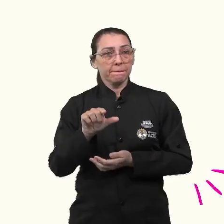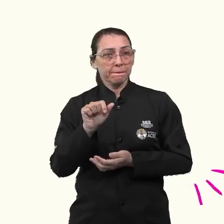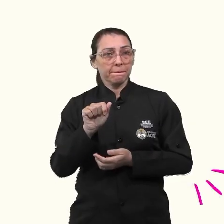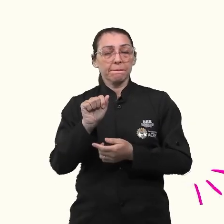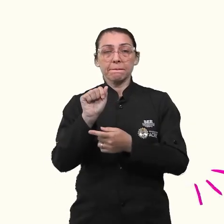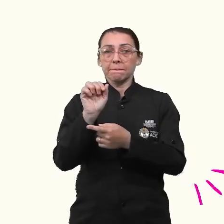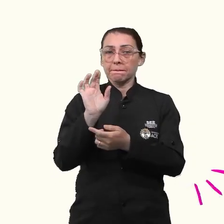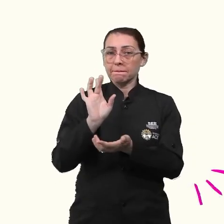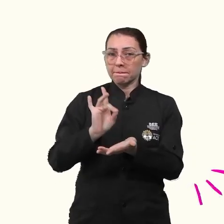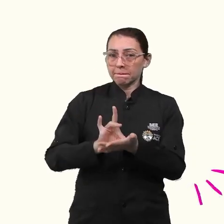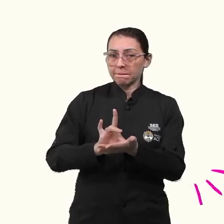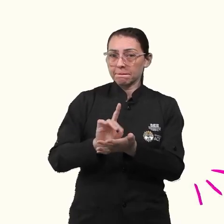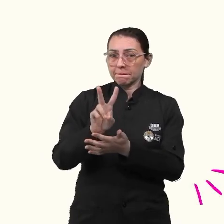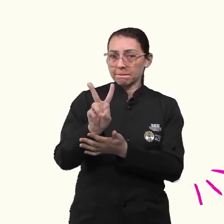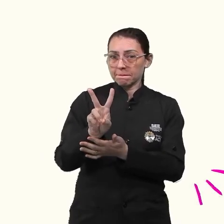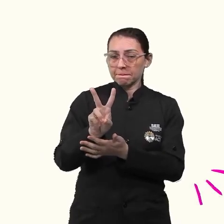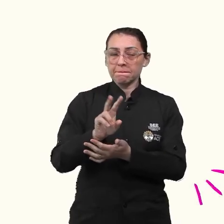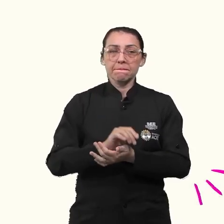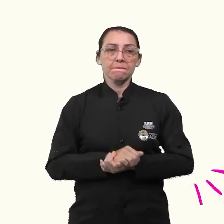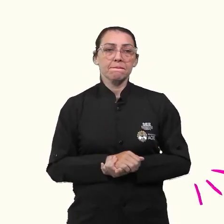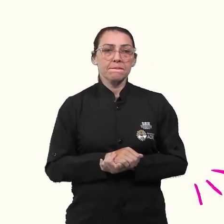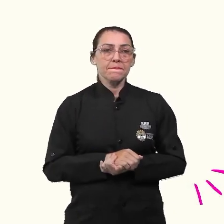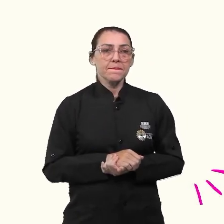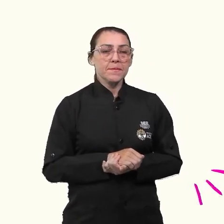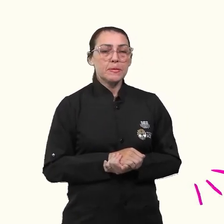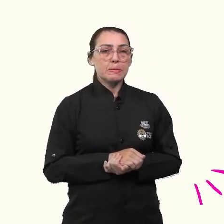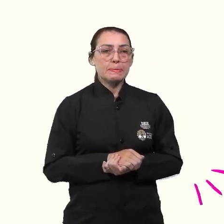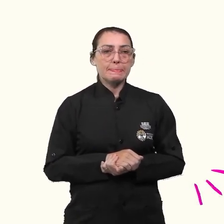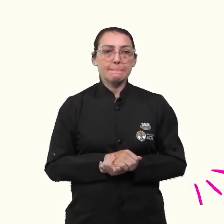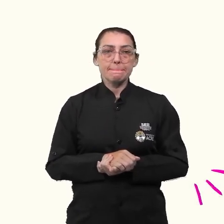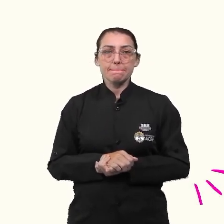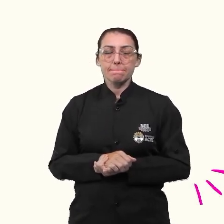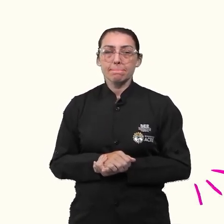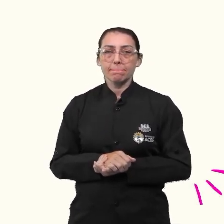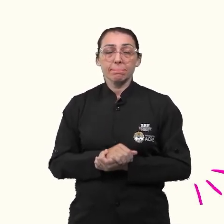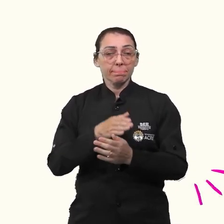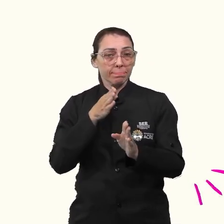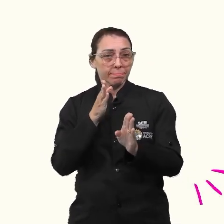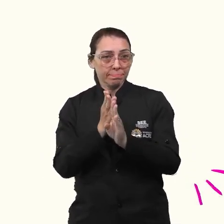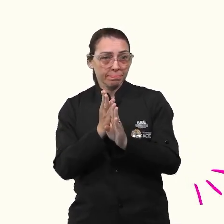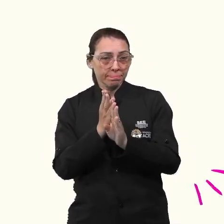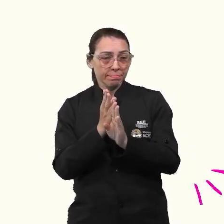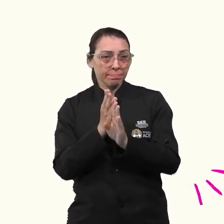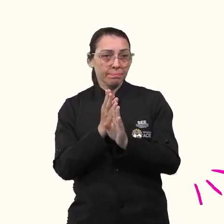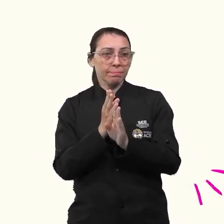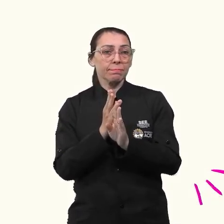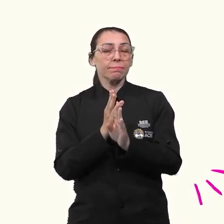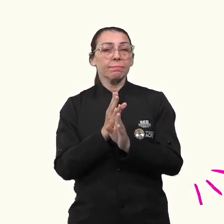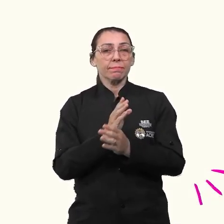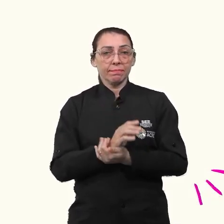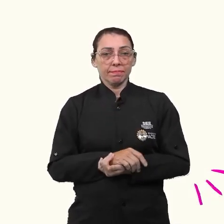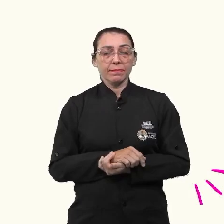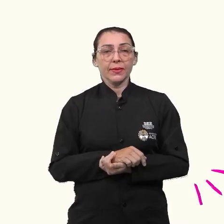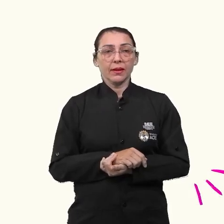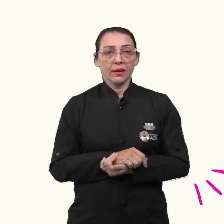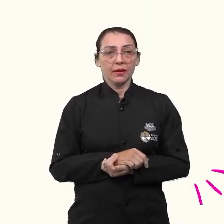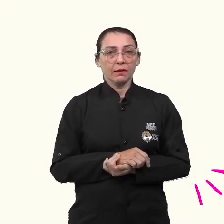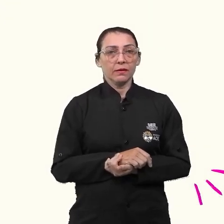quê? Correta. Então, você, né, vai identificar lá a afirmativa